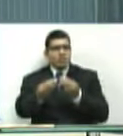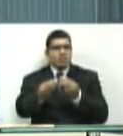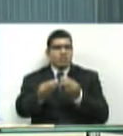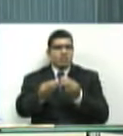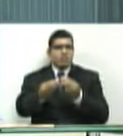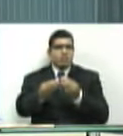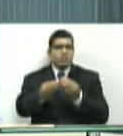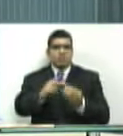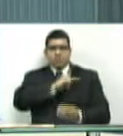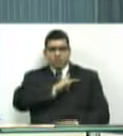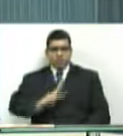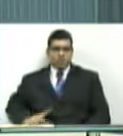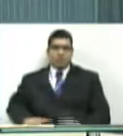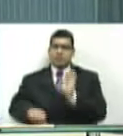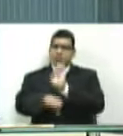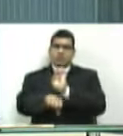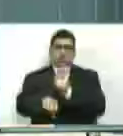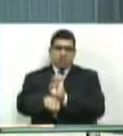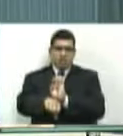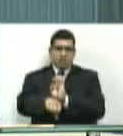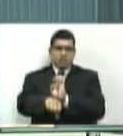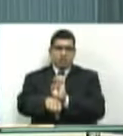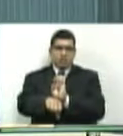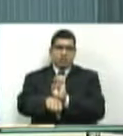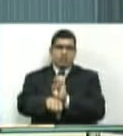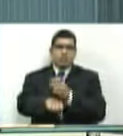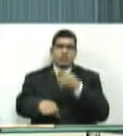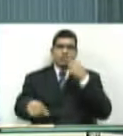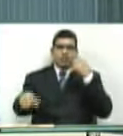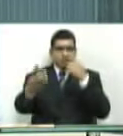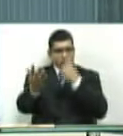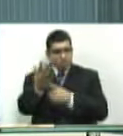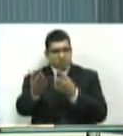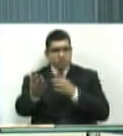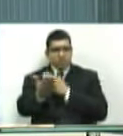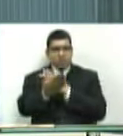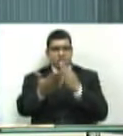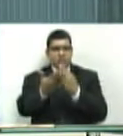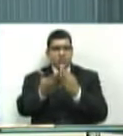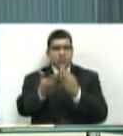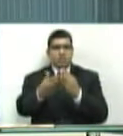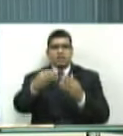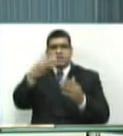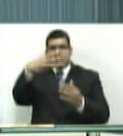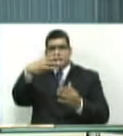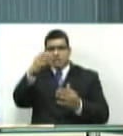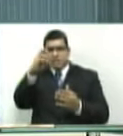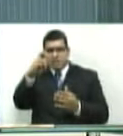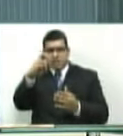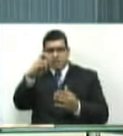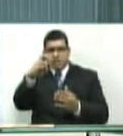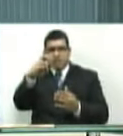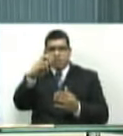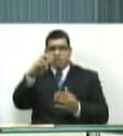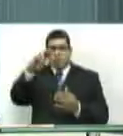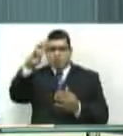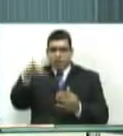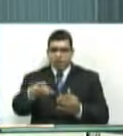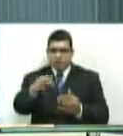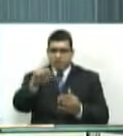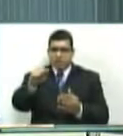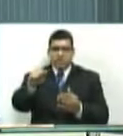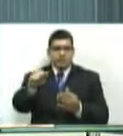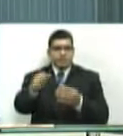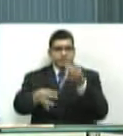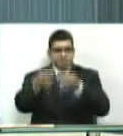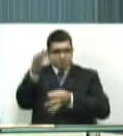pelo governador do estado contra a decisão judicial que bloqueou 35 milhões de reais das contas do Fundo